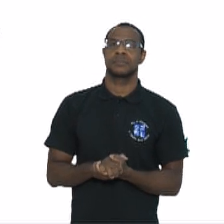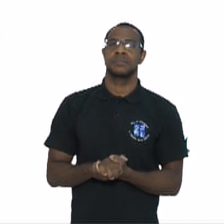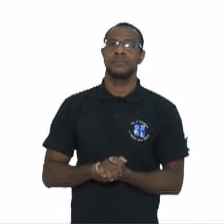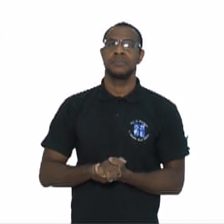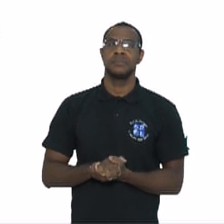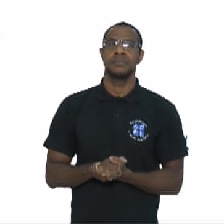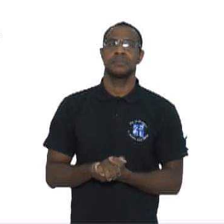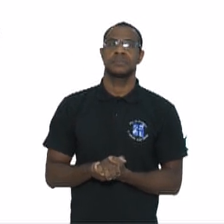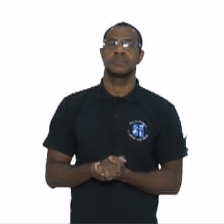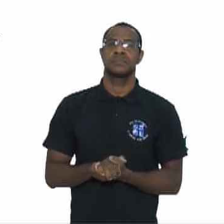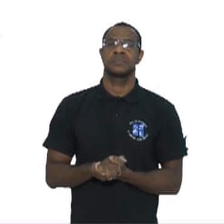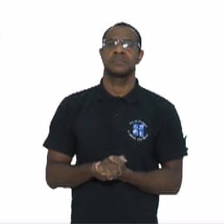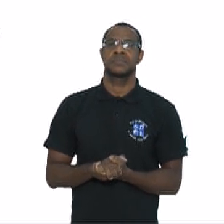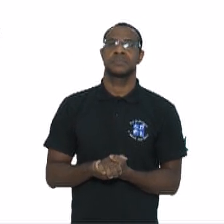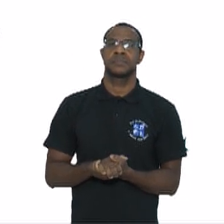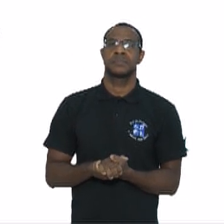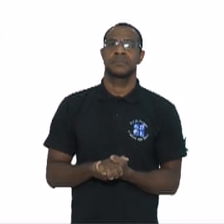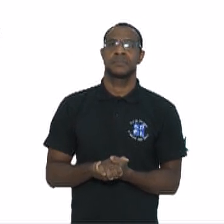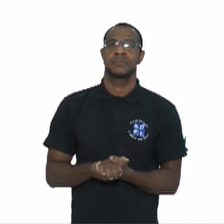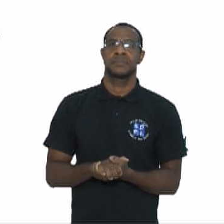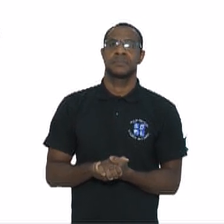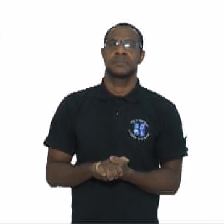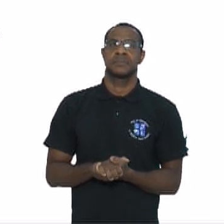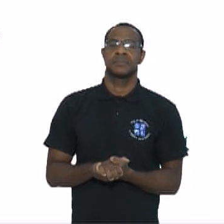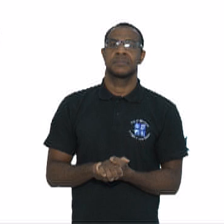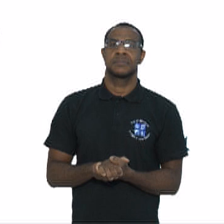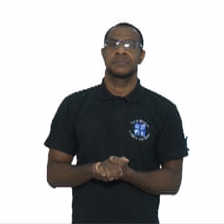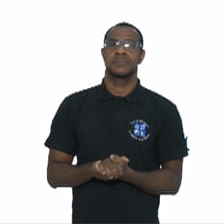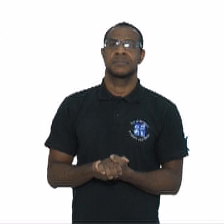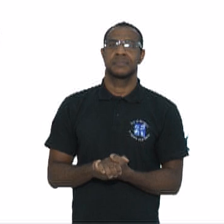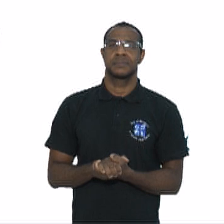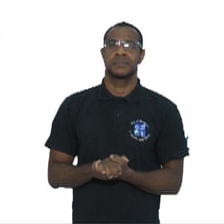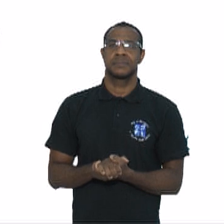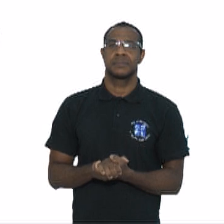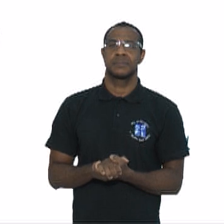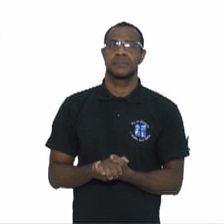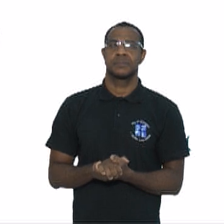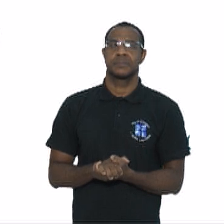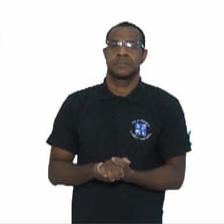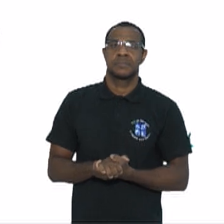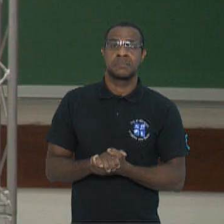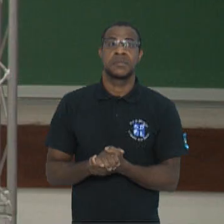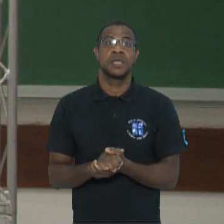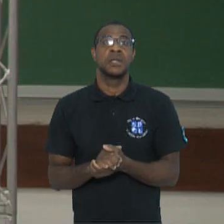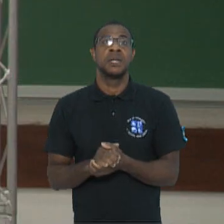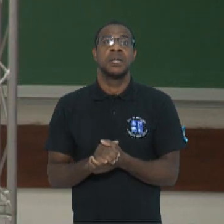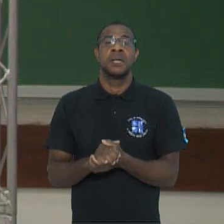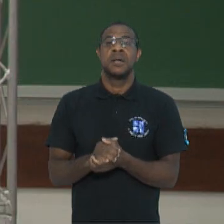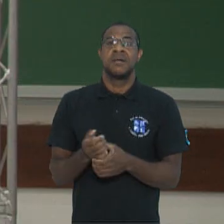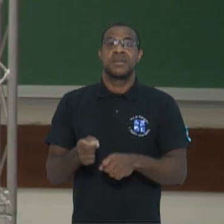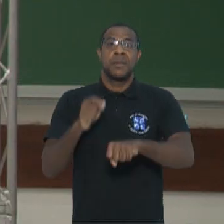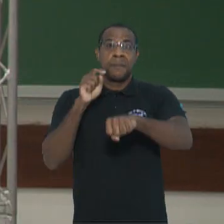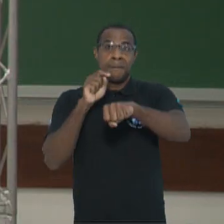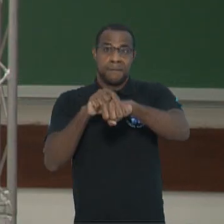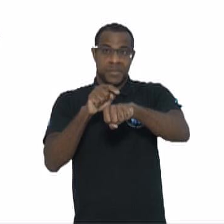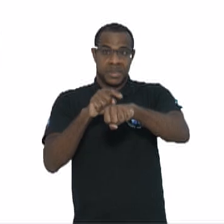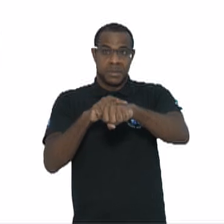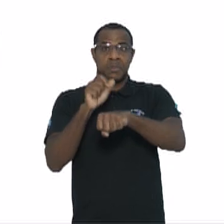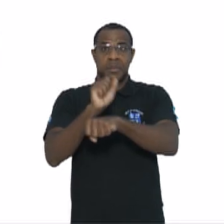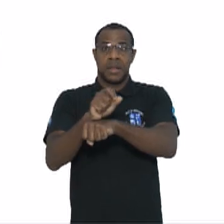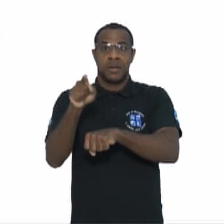that is painted with feelings is a portrait of the artist, not of the sitter. Vou dar um tempinho para vocês e a gente já retorna.